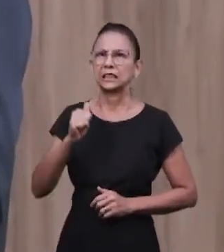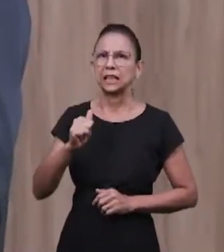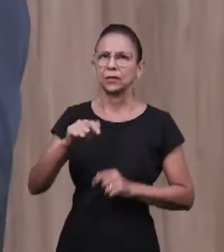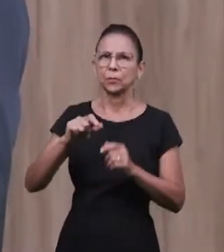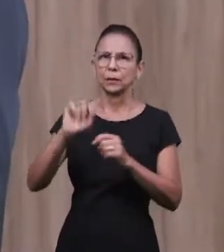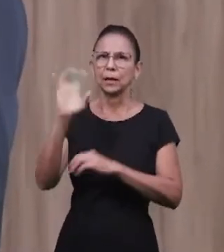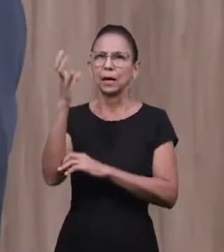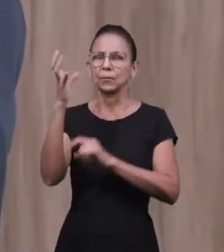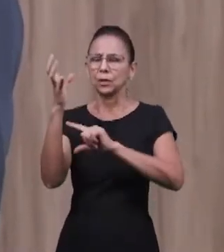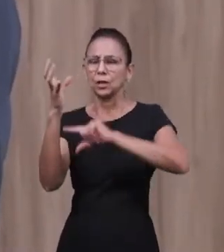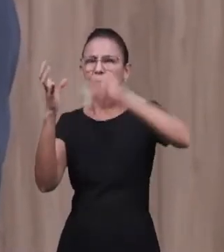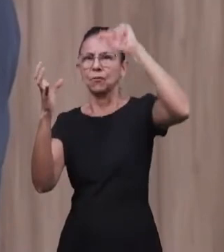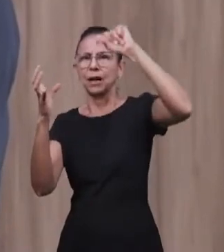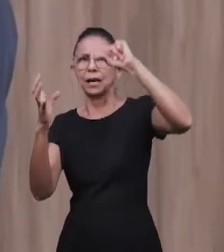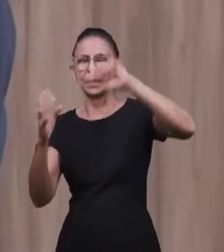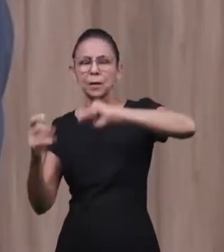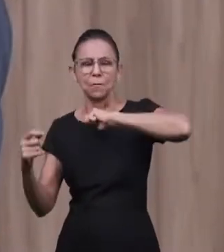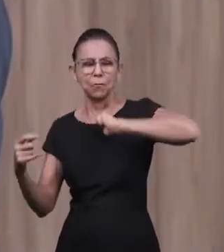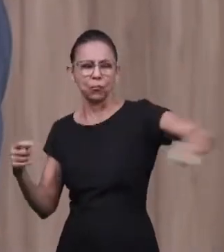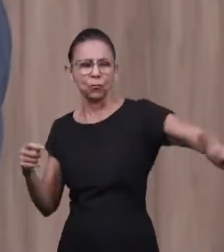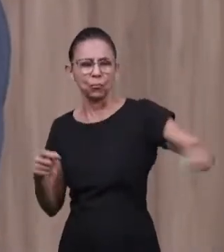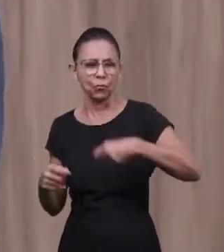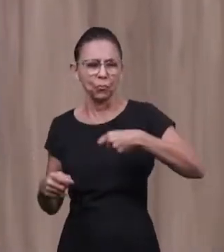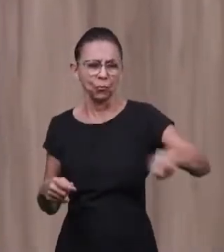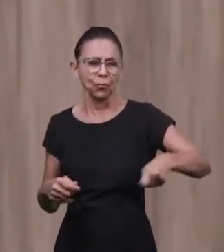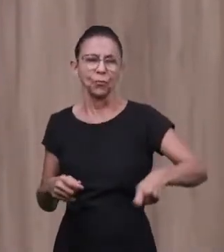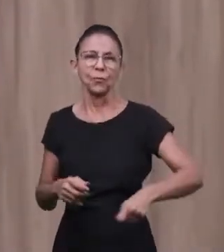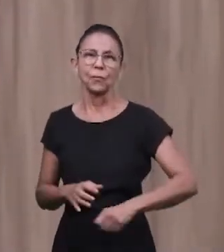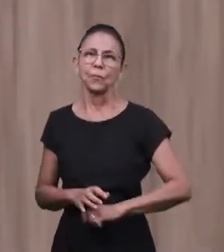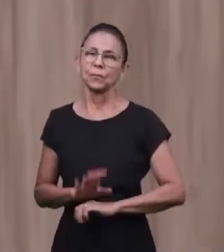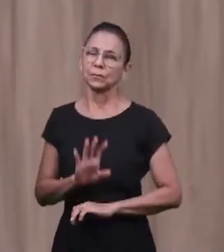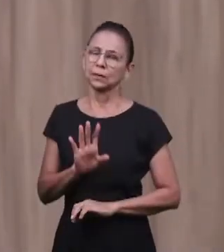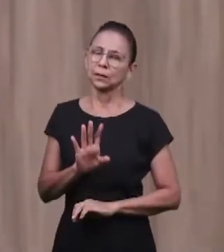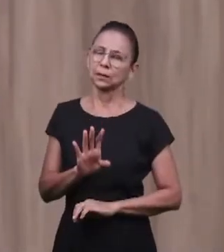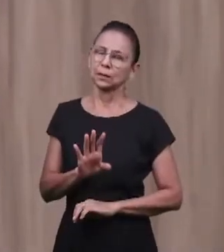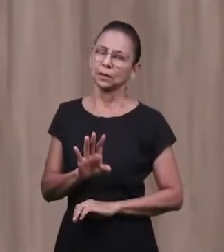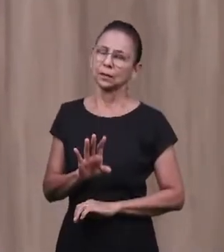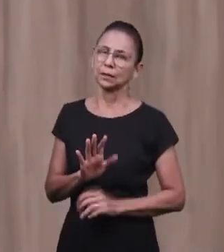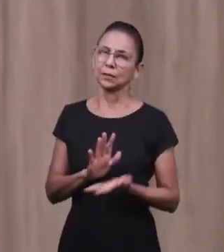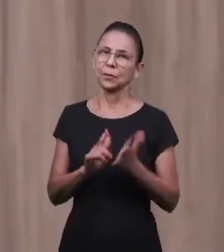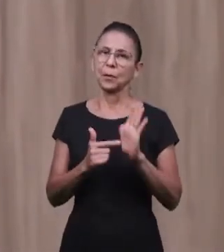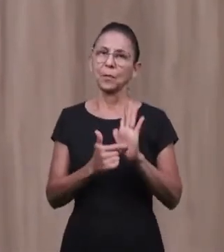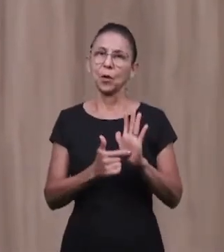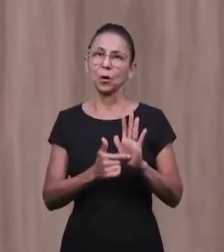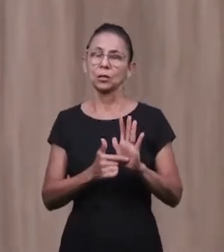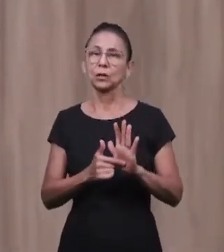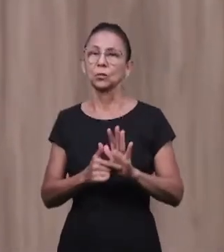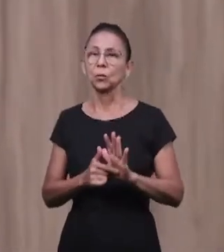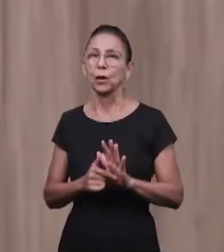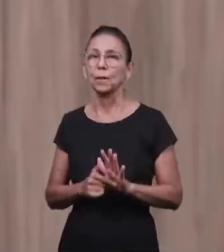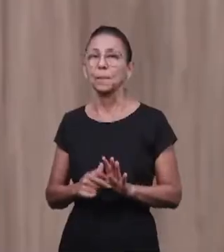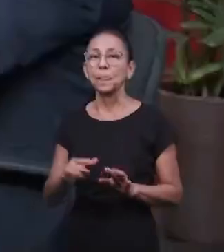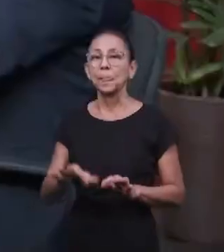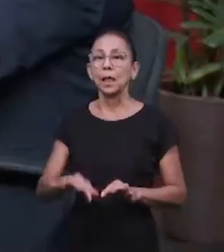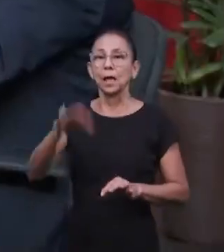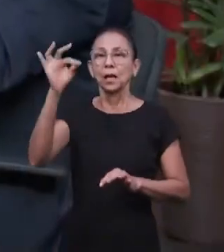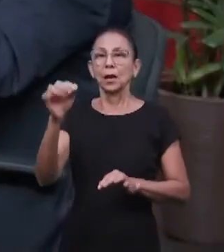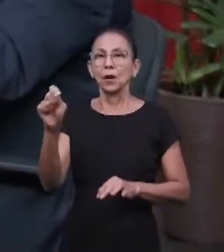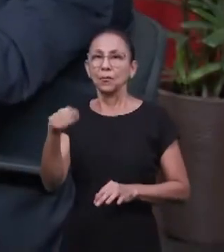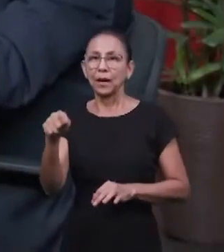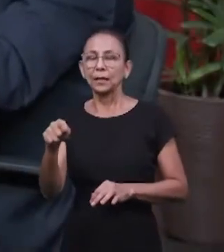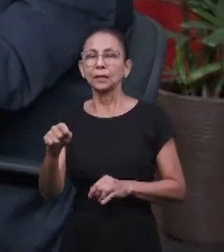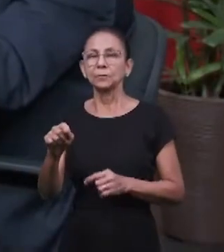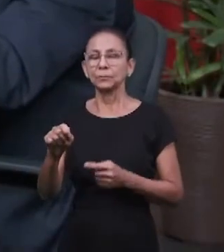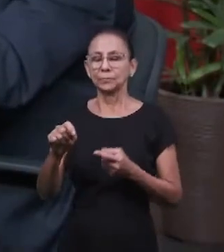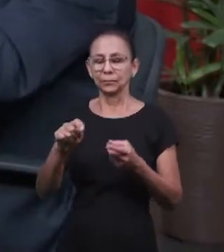a correção que a Bíblia fala. A Bíblia diz em Salmo 23: a tua vara e teu cajado me consolam. Não é dedo de chicotada no membro, não.